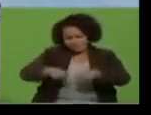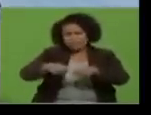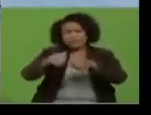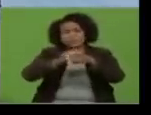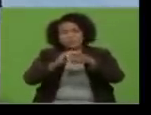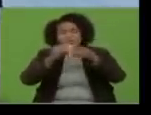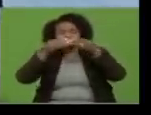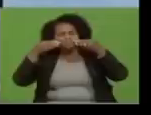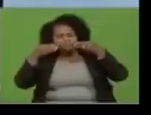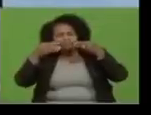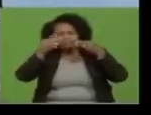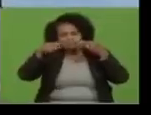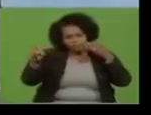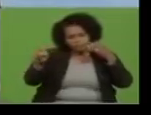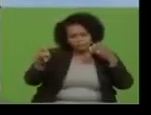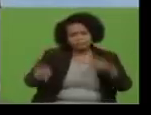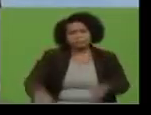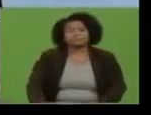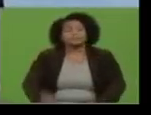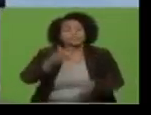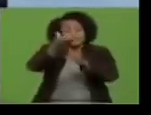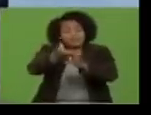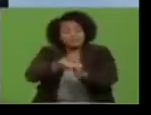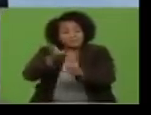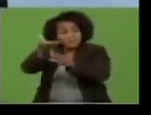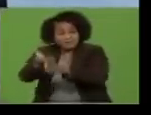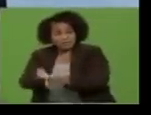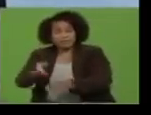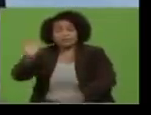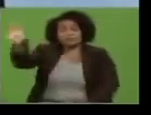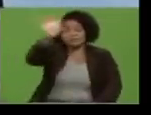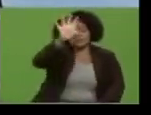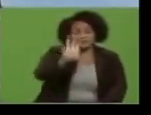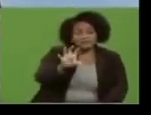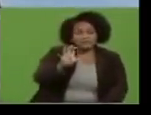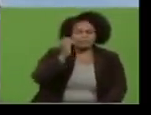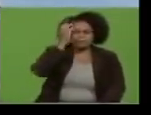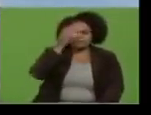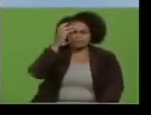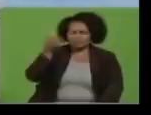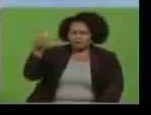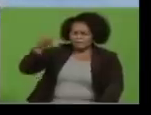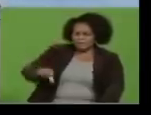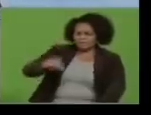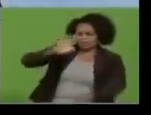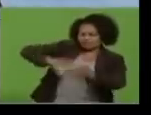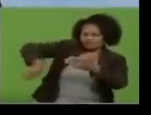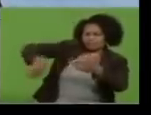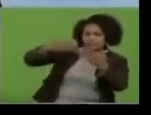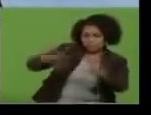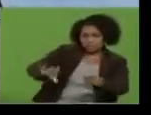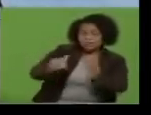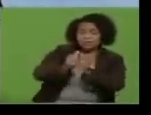A experiência de países que já pensavam ter ultrapassado o pior ensina-nos que os focos de infecção